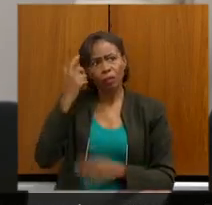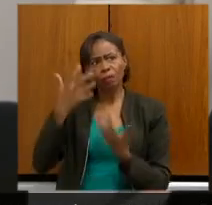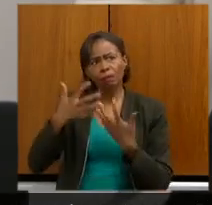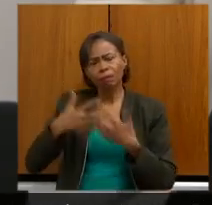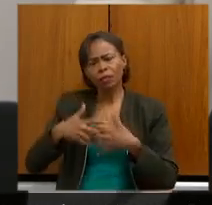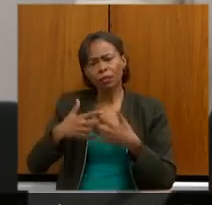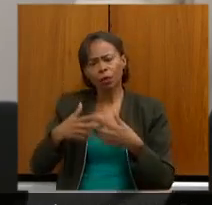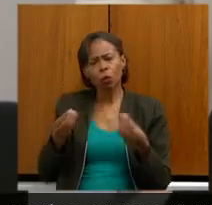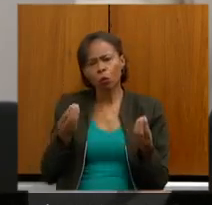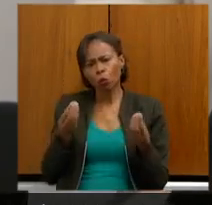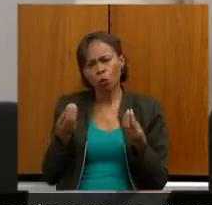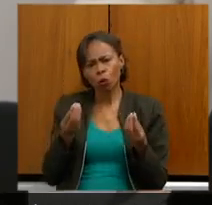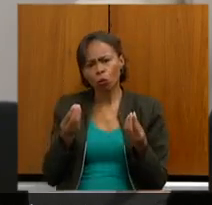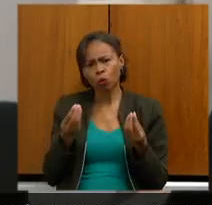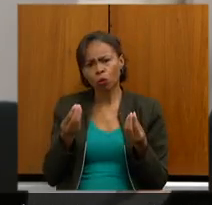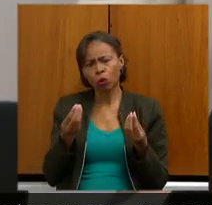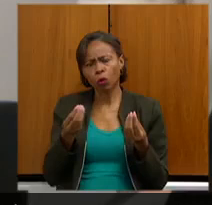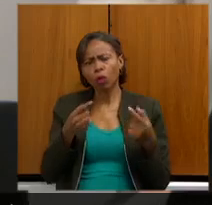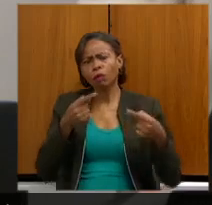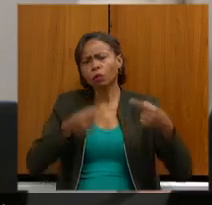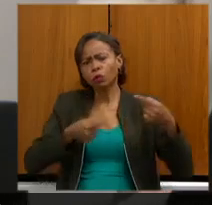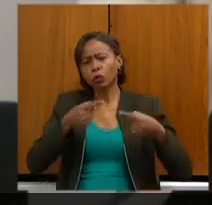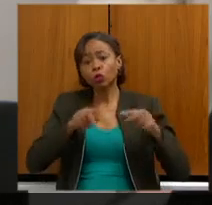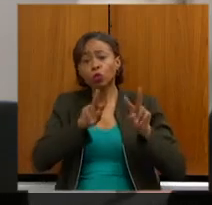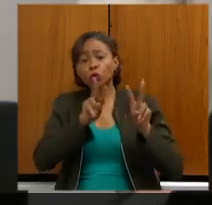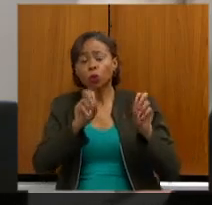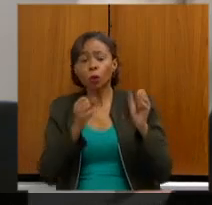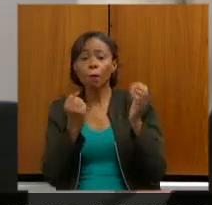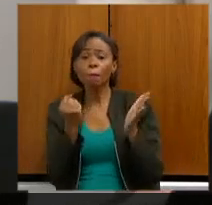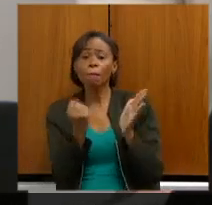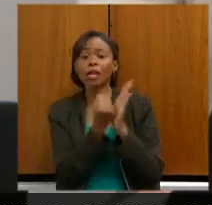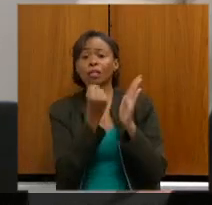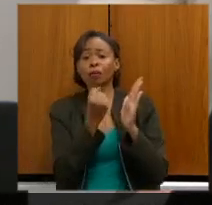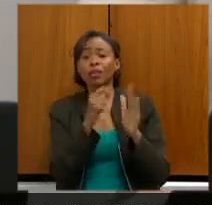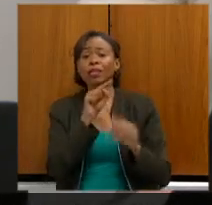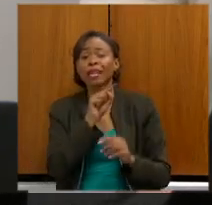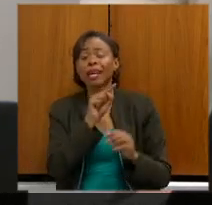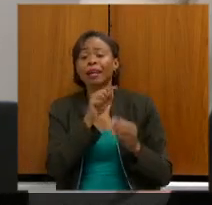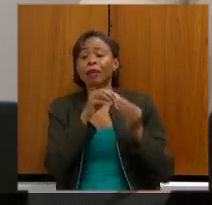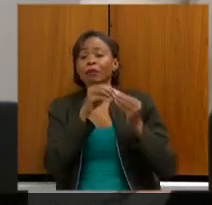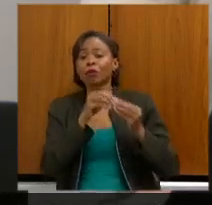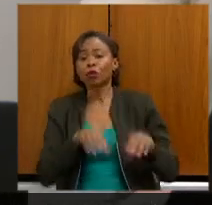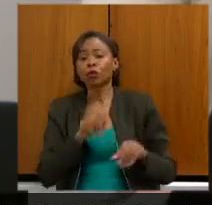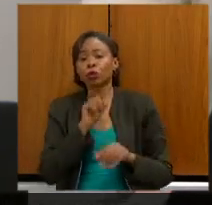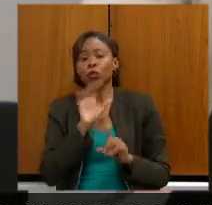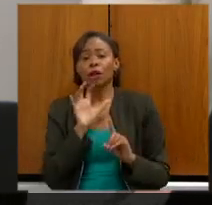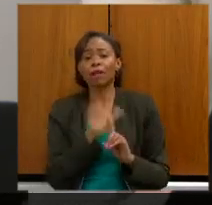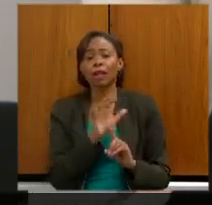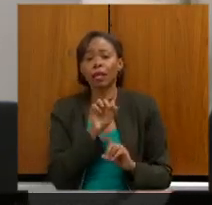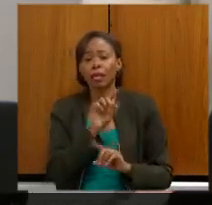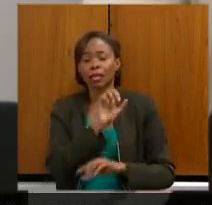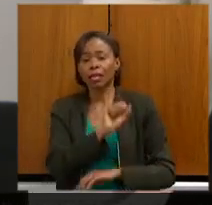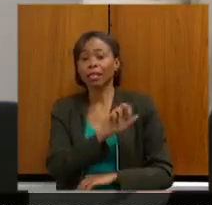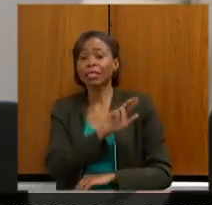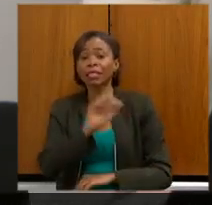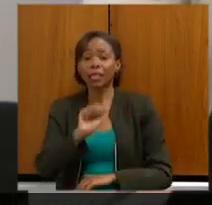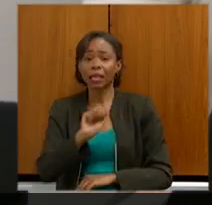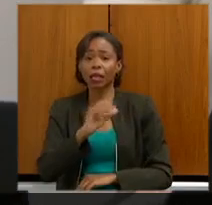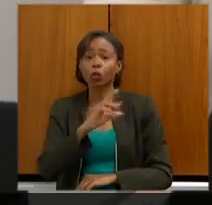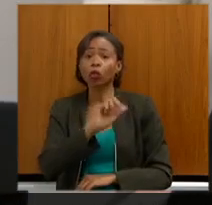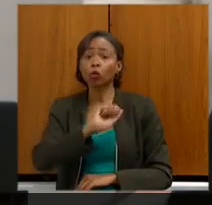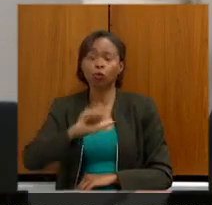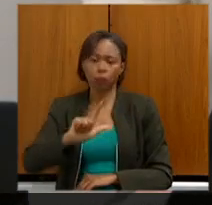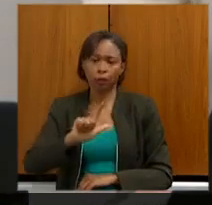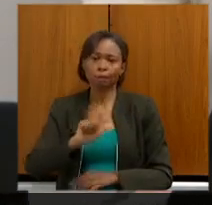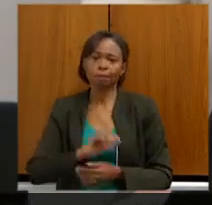discutir o patrimônio que tá sendo também afetar na Serra do Curral como o patrimônio o nosso sagrado é